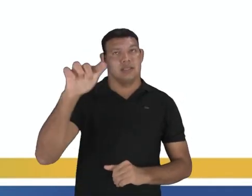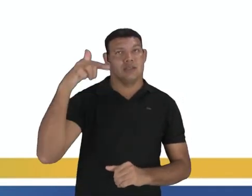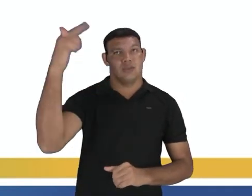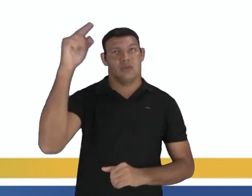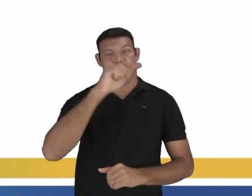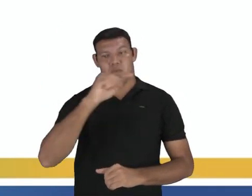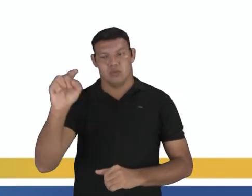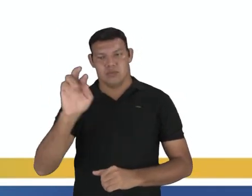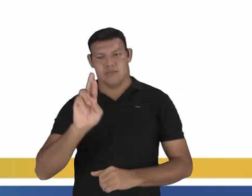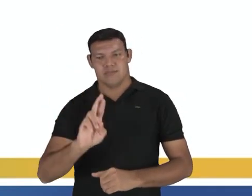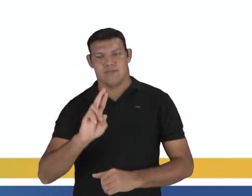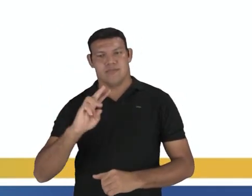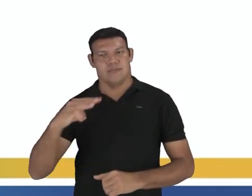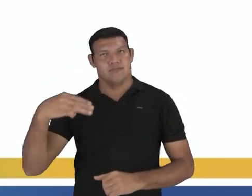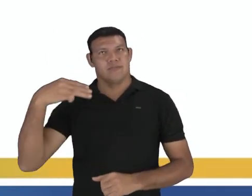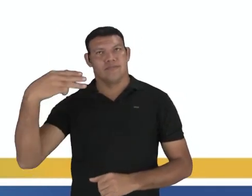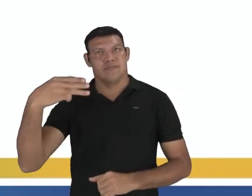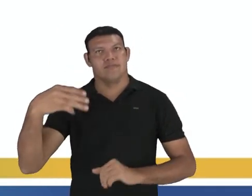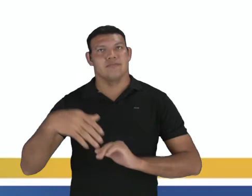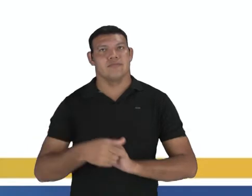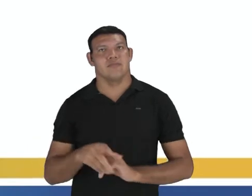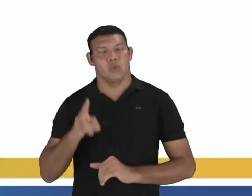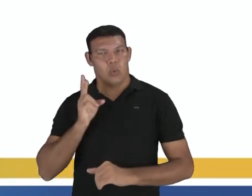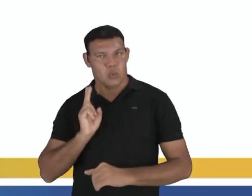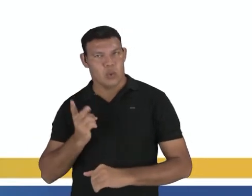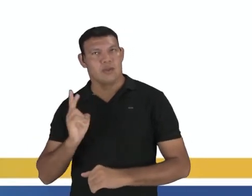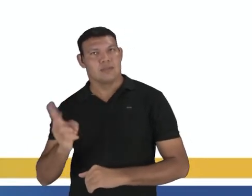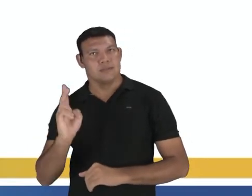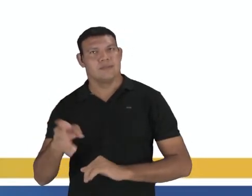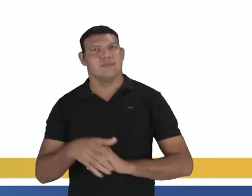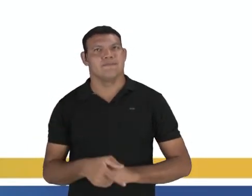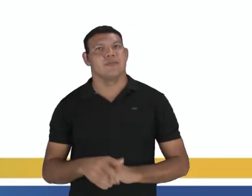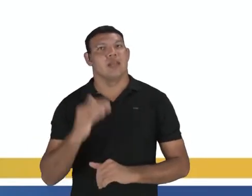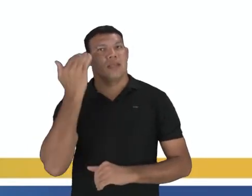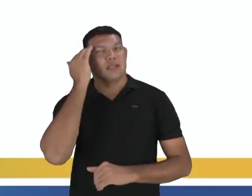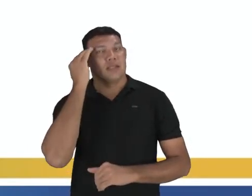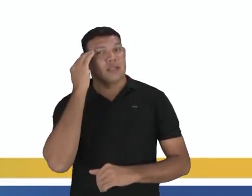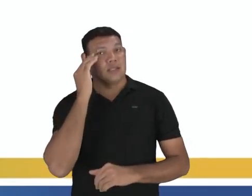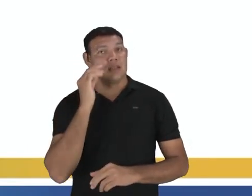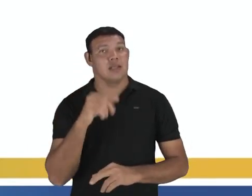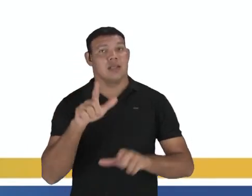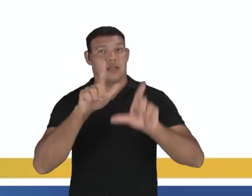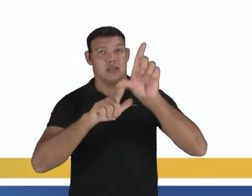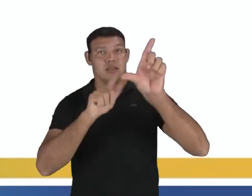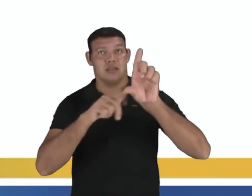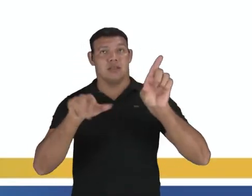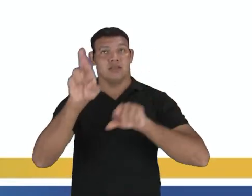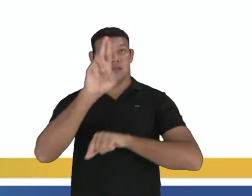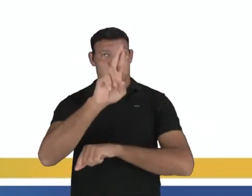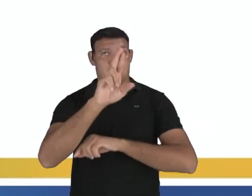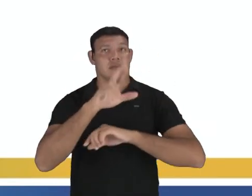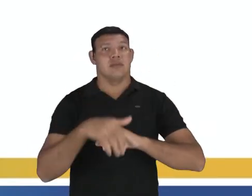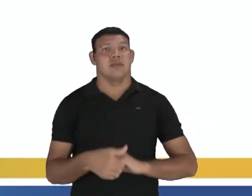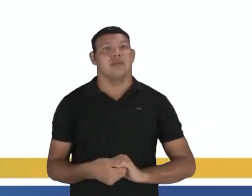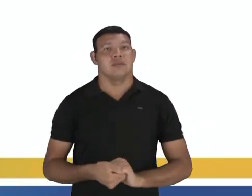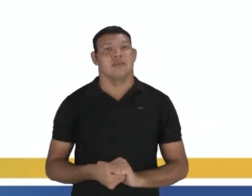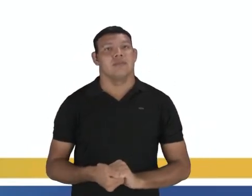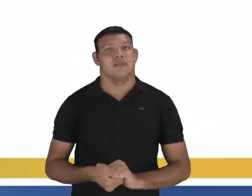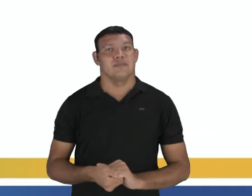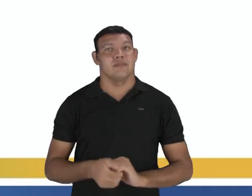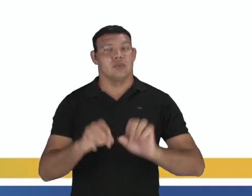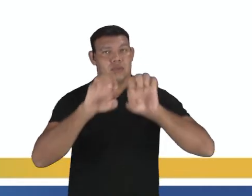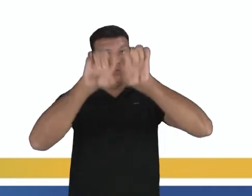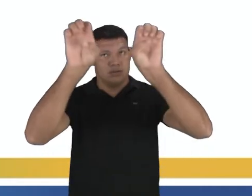r ao cubo é uma constante. Agora, quem seria esse t e quem seria esse r? Primeiro vamos entender quem é esse r. No caso, esse